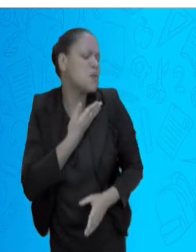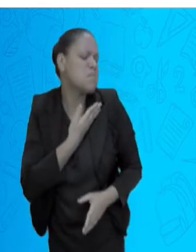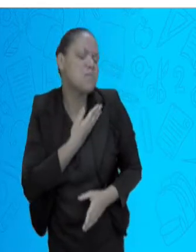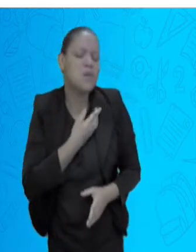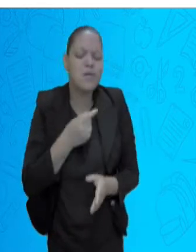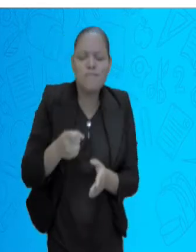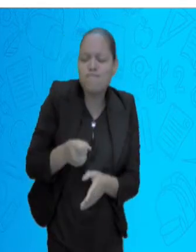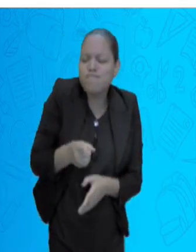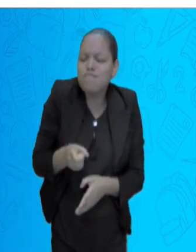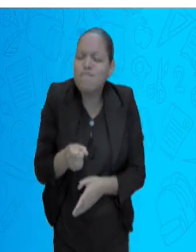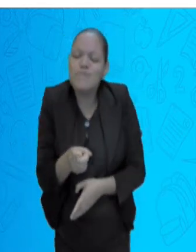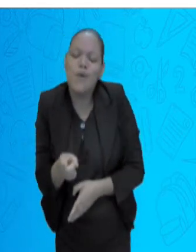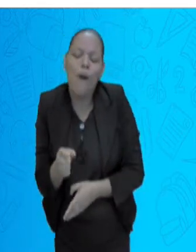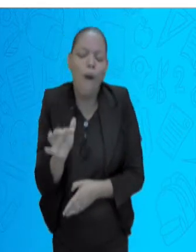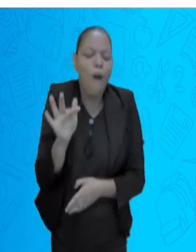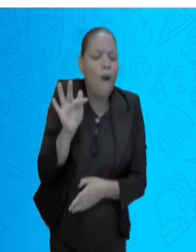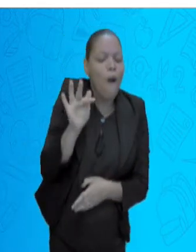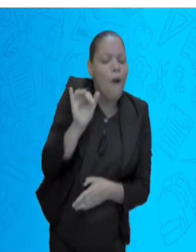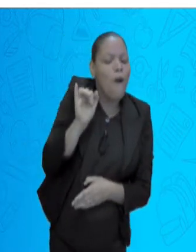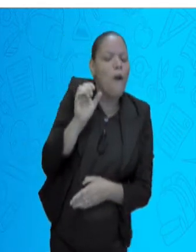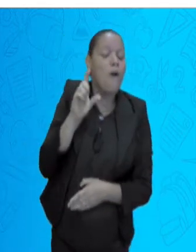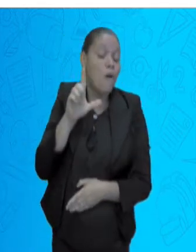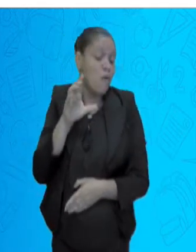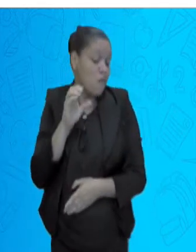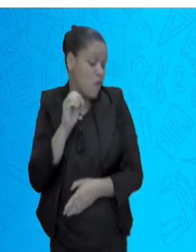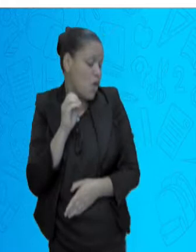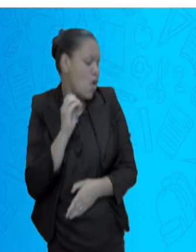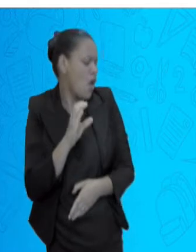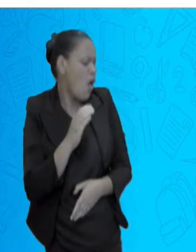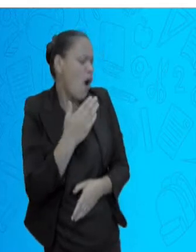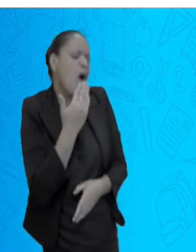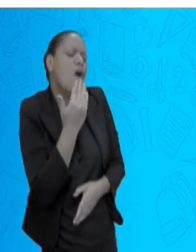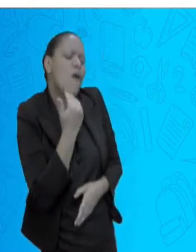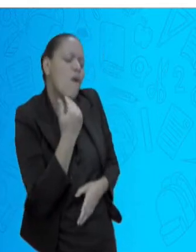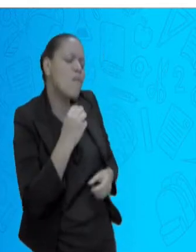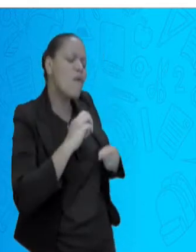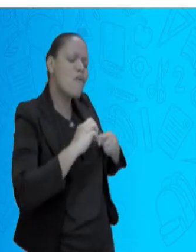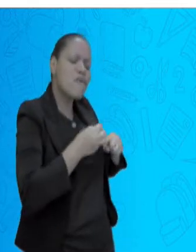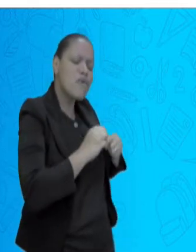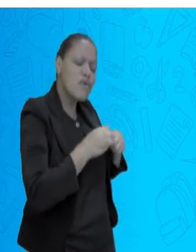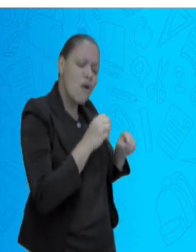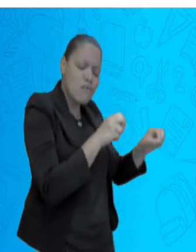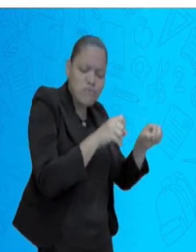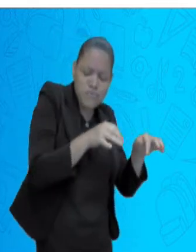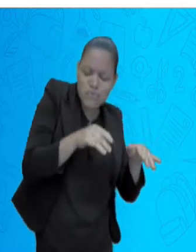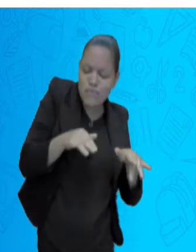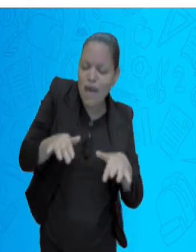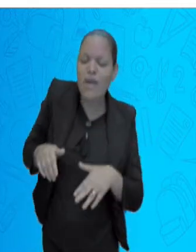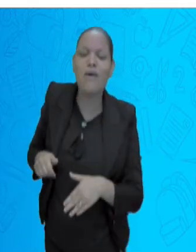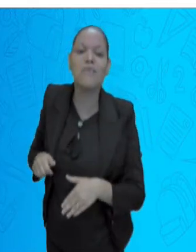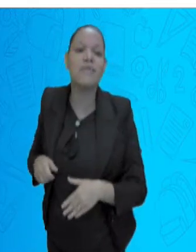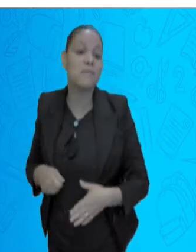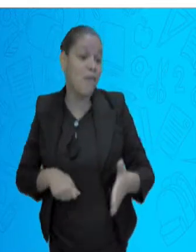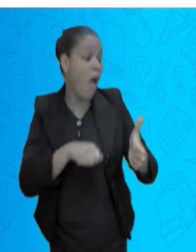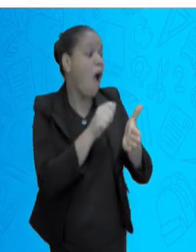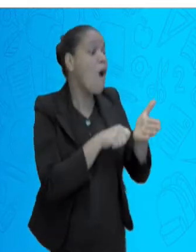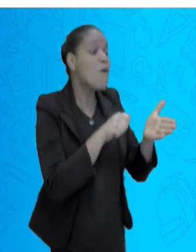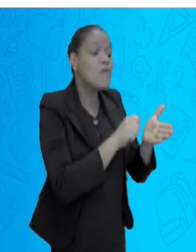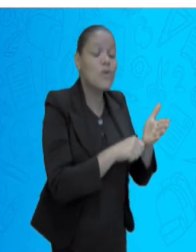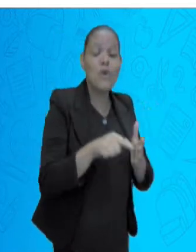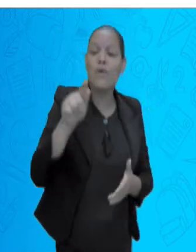minhoca Filoca e comer um pouco de feijão com farofa." Autora